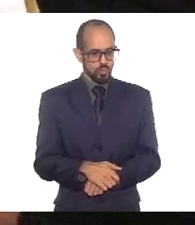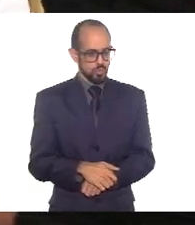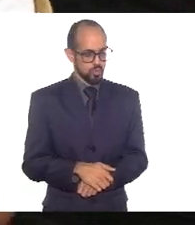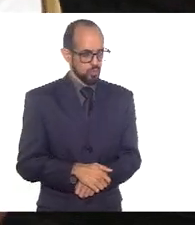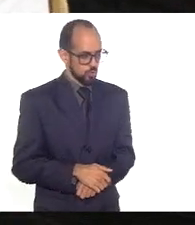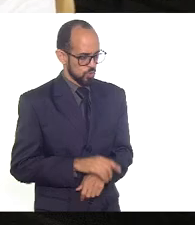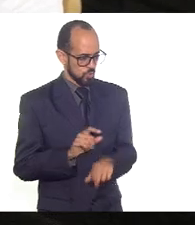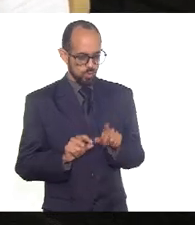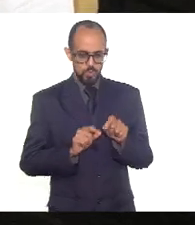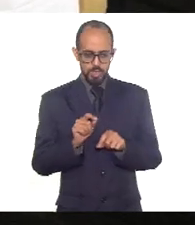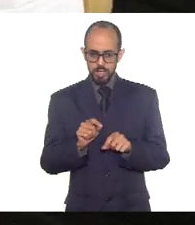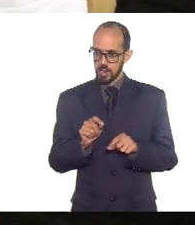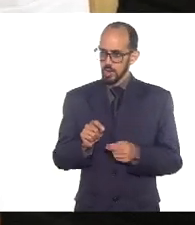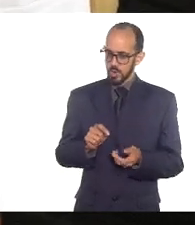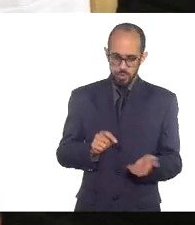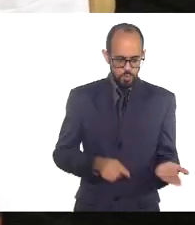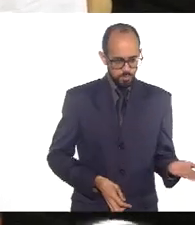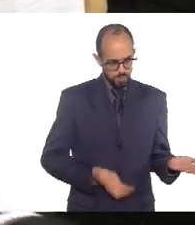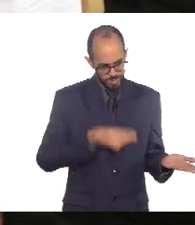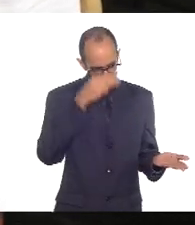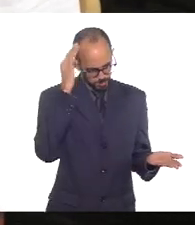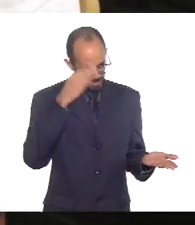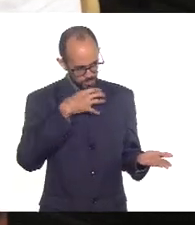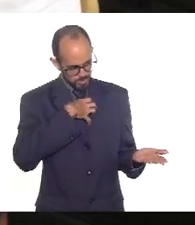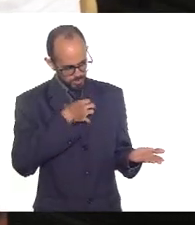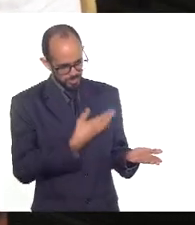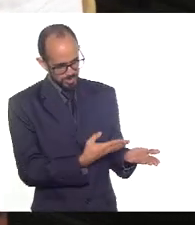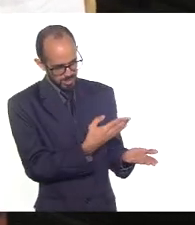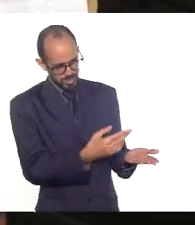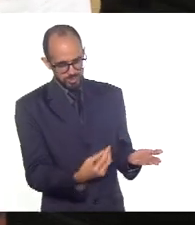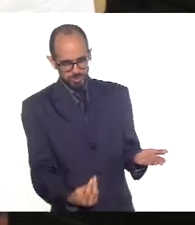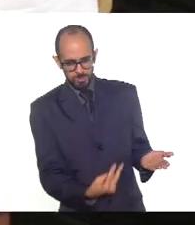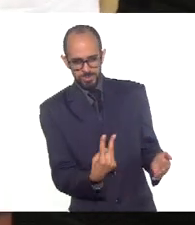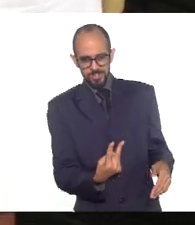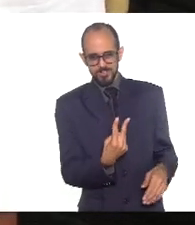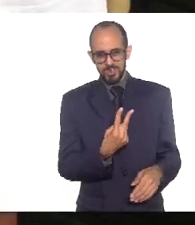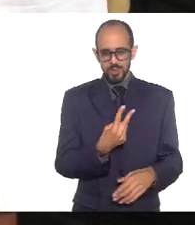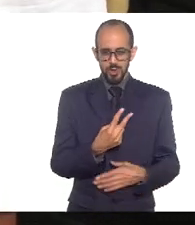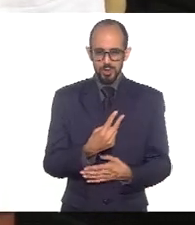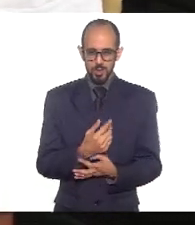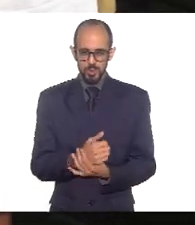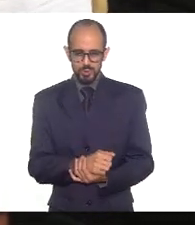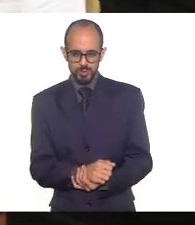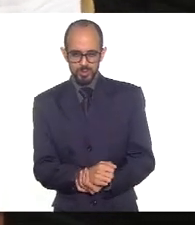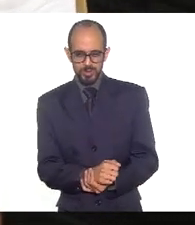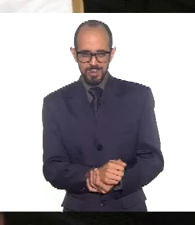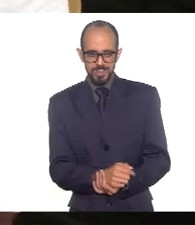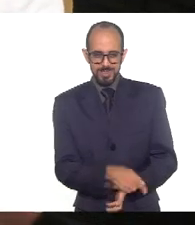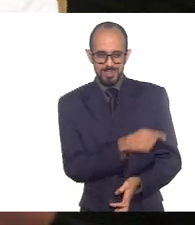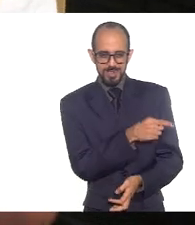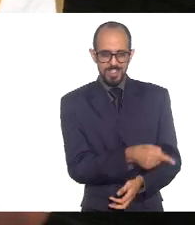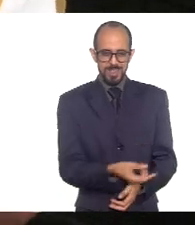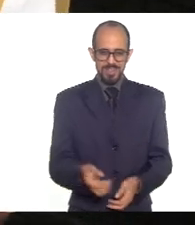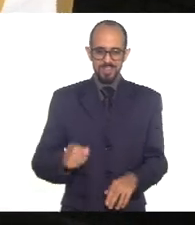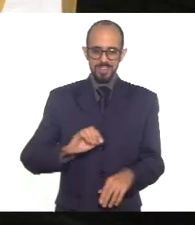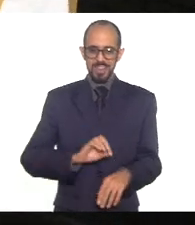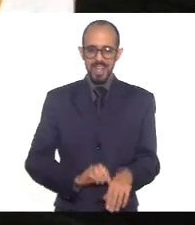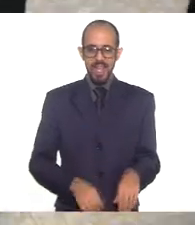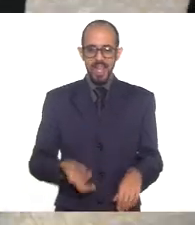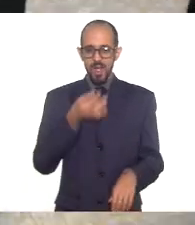e o Márcio Pacheco ele se sente tão vitorioso seu presente que ele dá um parecer vai